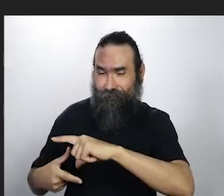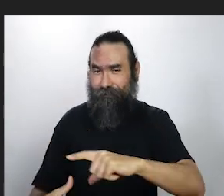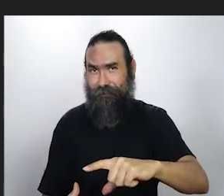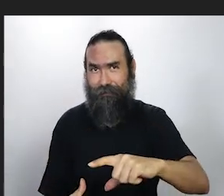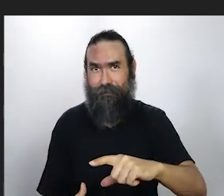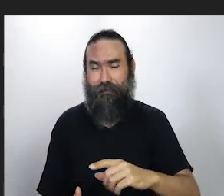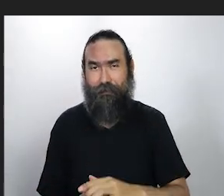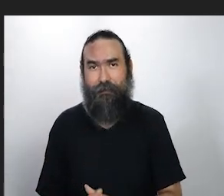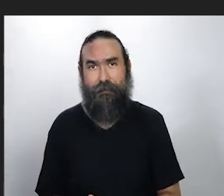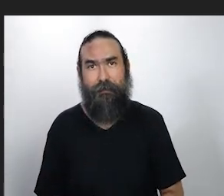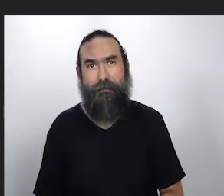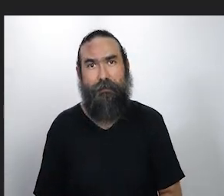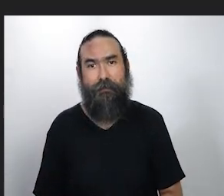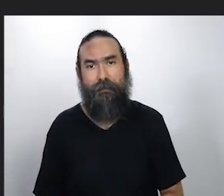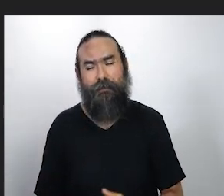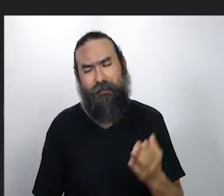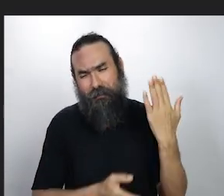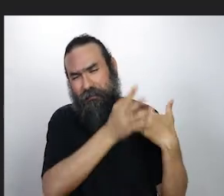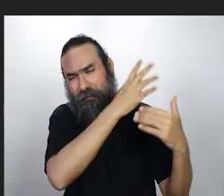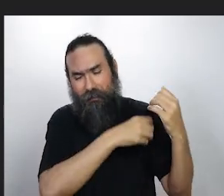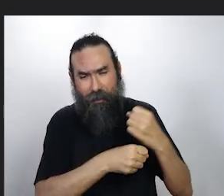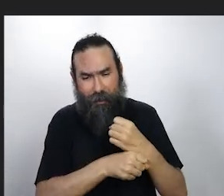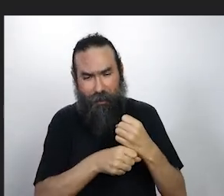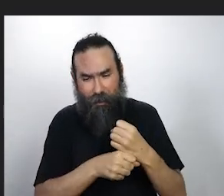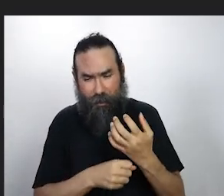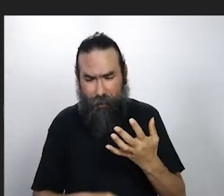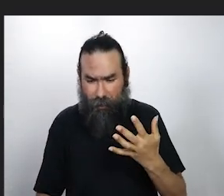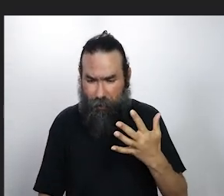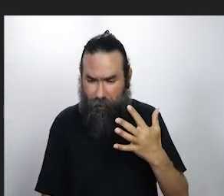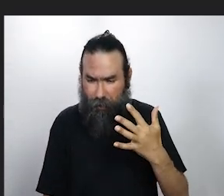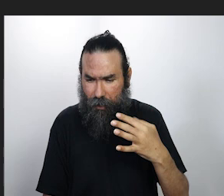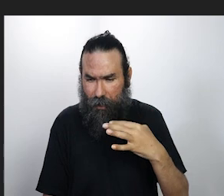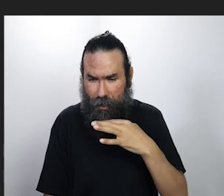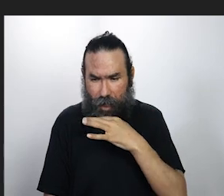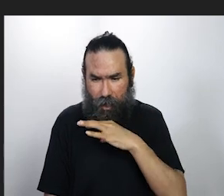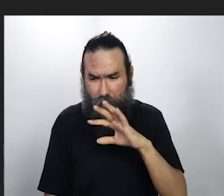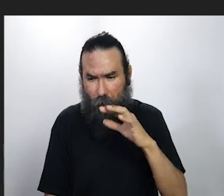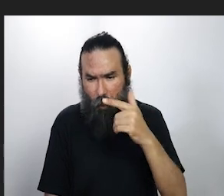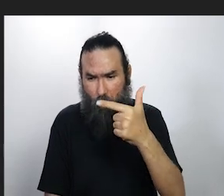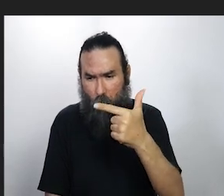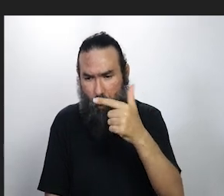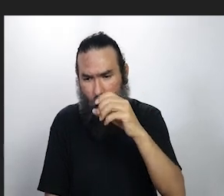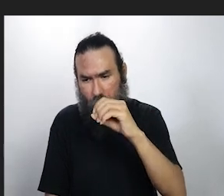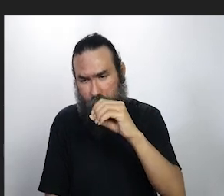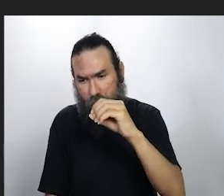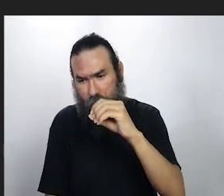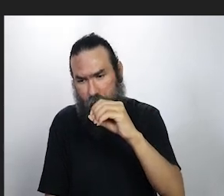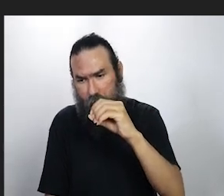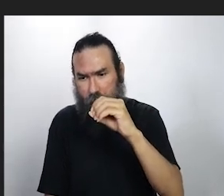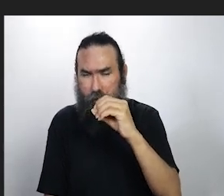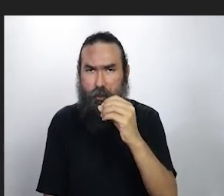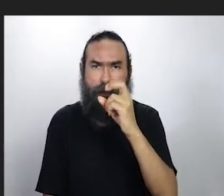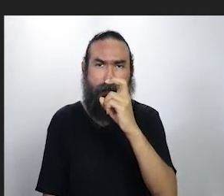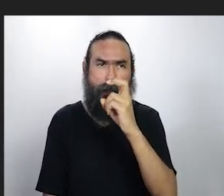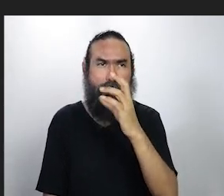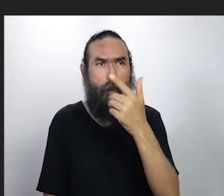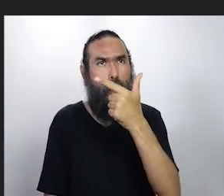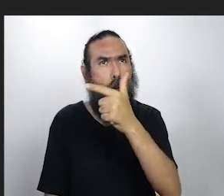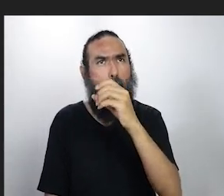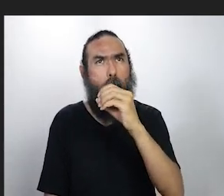2006, 5, 6, se não me engano, ou antes. E depois era um curso